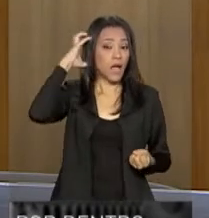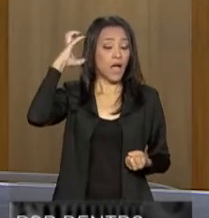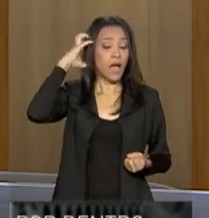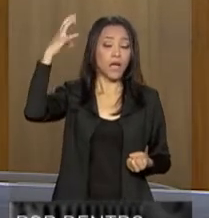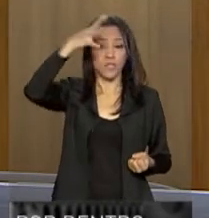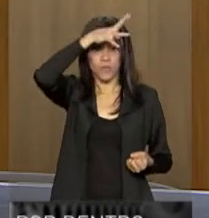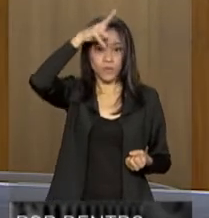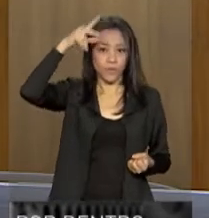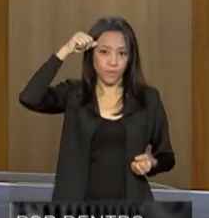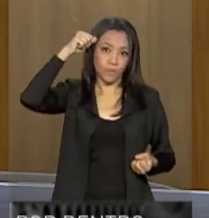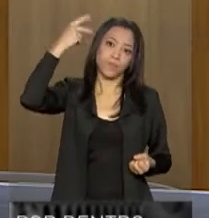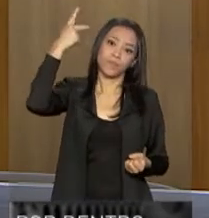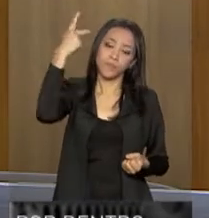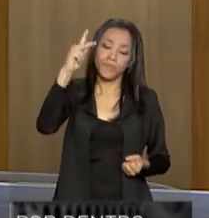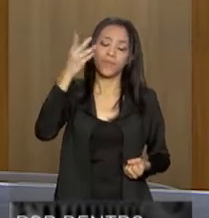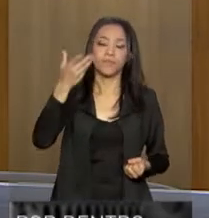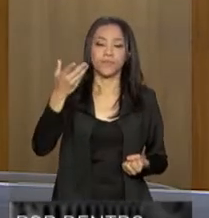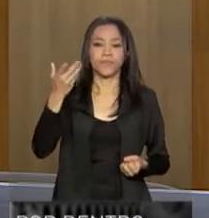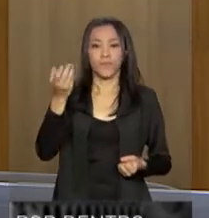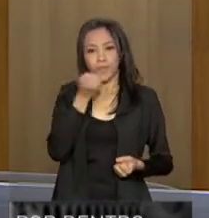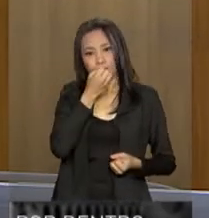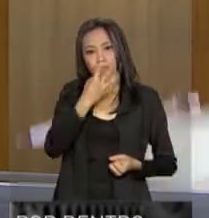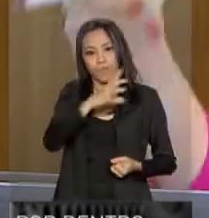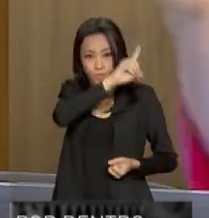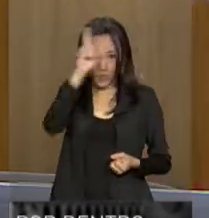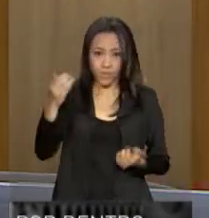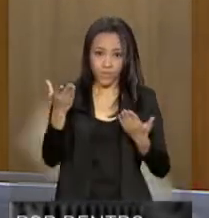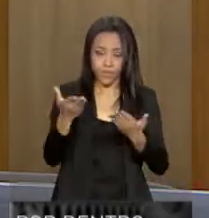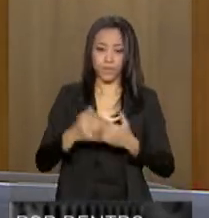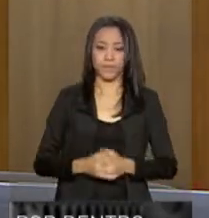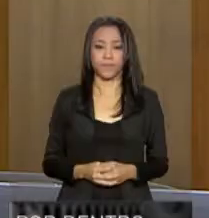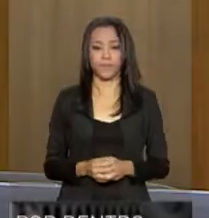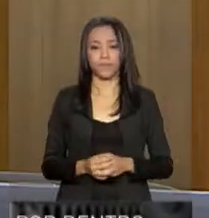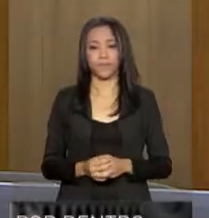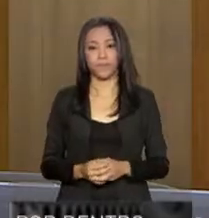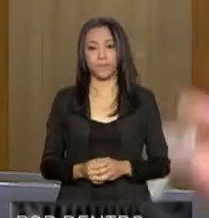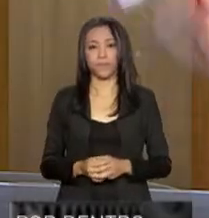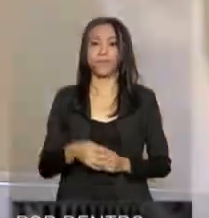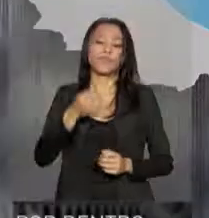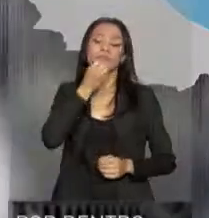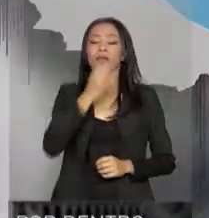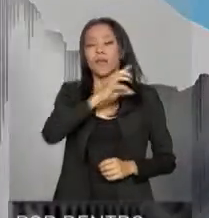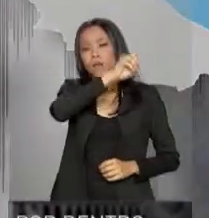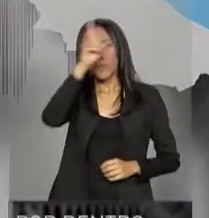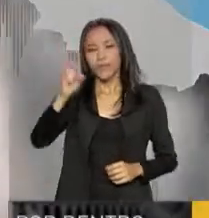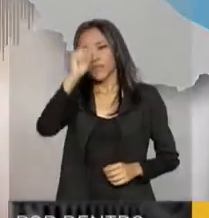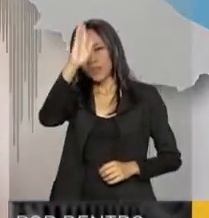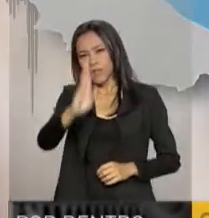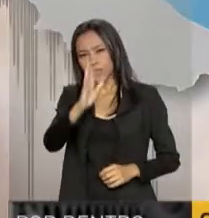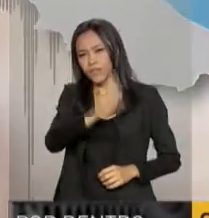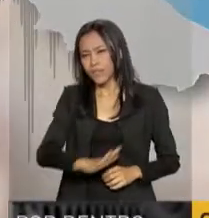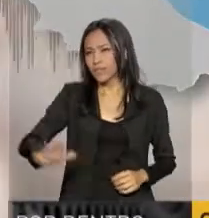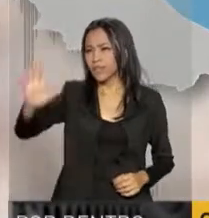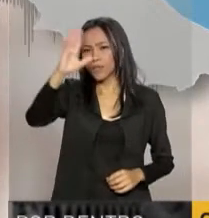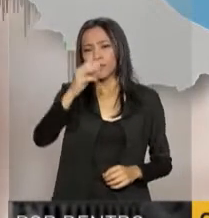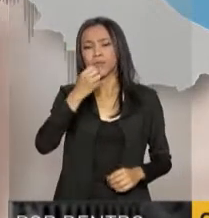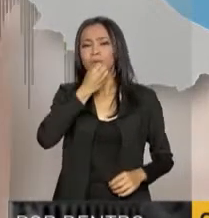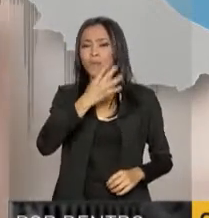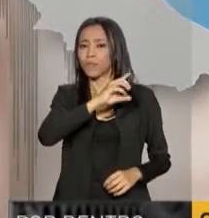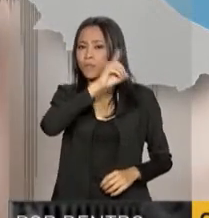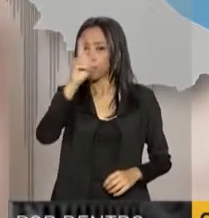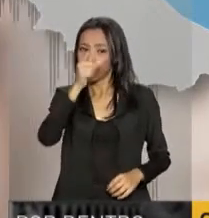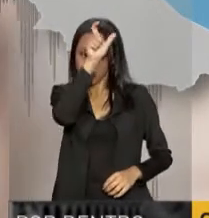rio mar fm olá gilson muito bom dia para você bom dia bom dia brasil o bom dia ministro